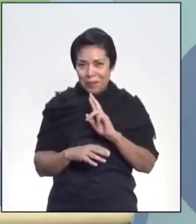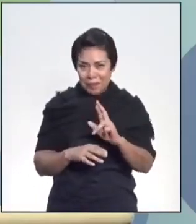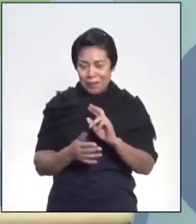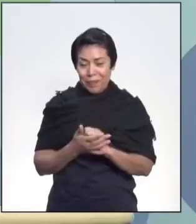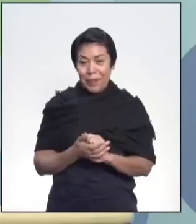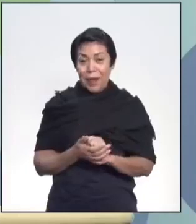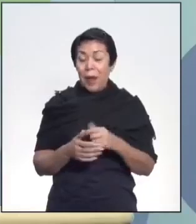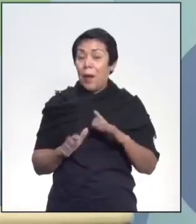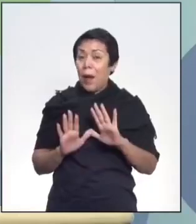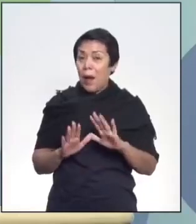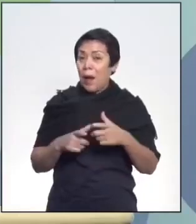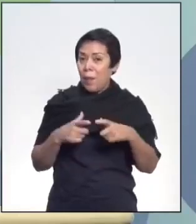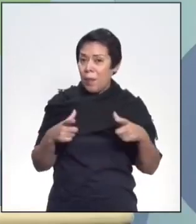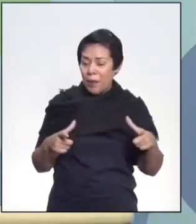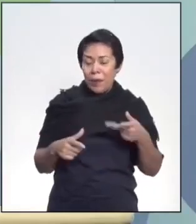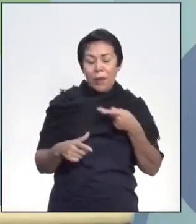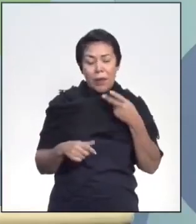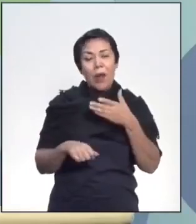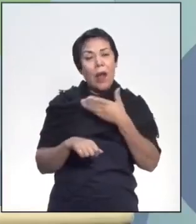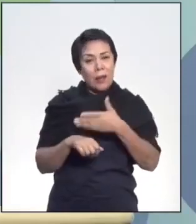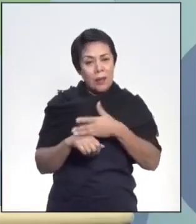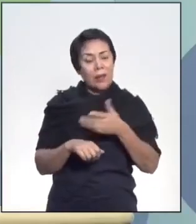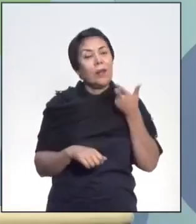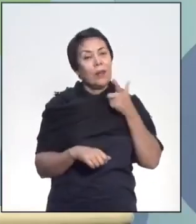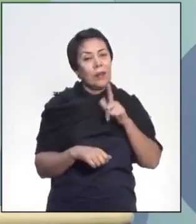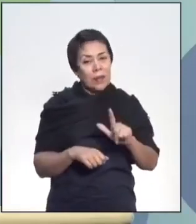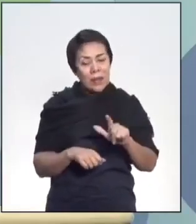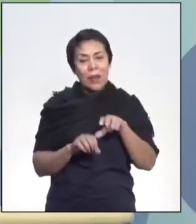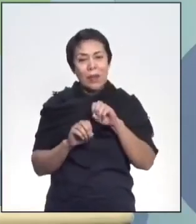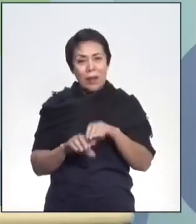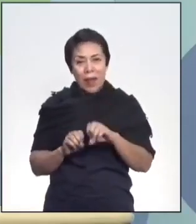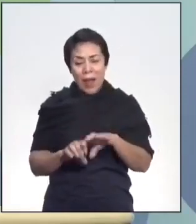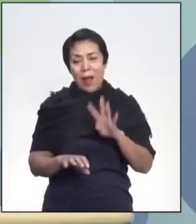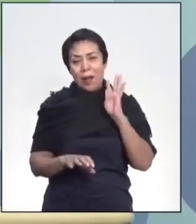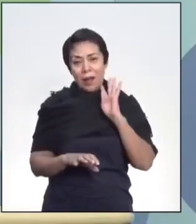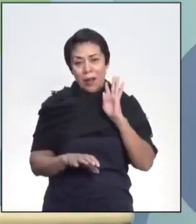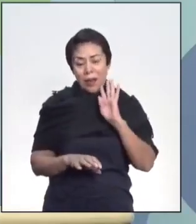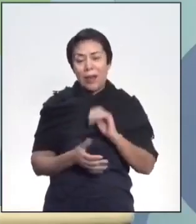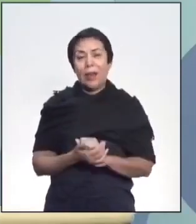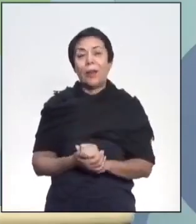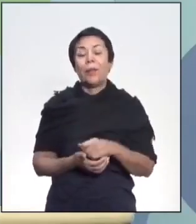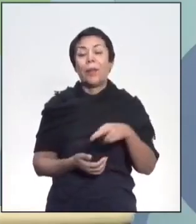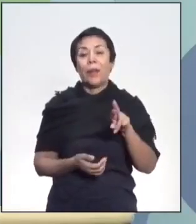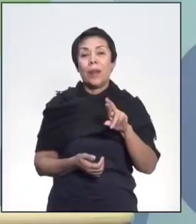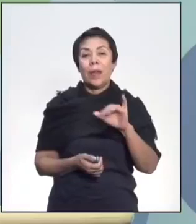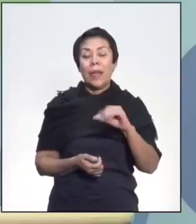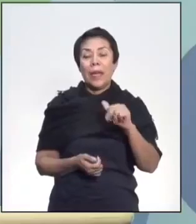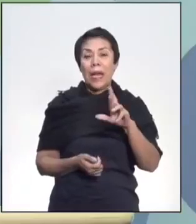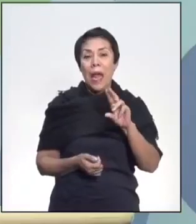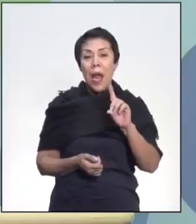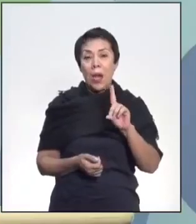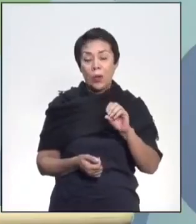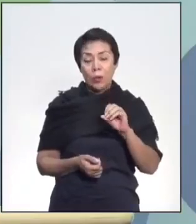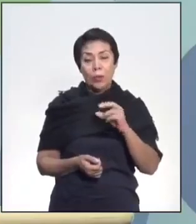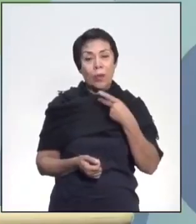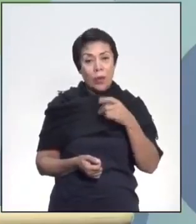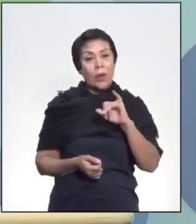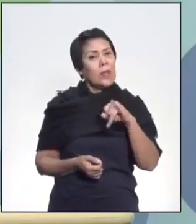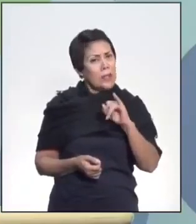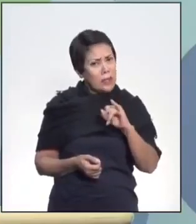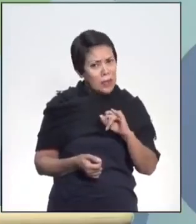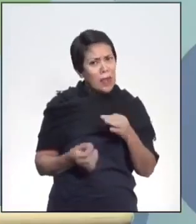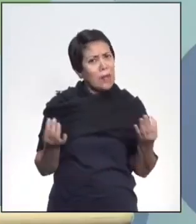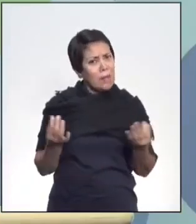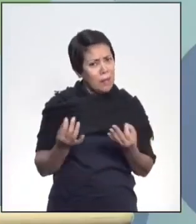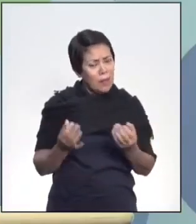que conseguiu fazer as atividades, que achou a aula muito legal. O Ricardo respondeu sim perfeitamente. O Matheus, sim, achei